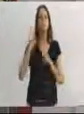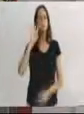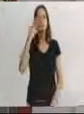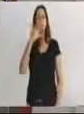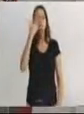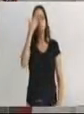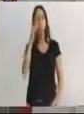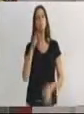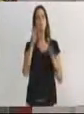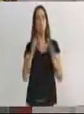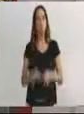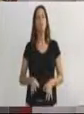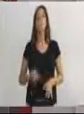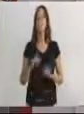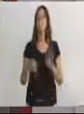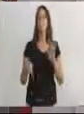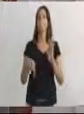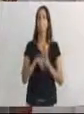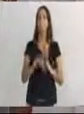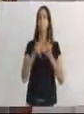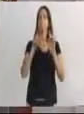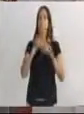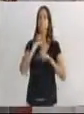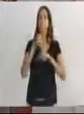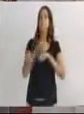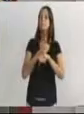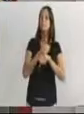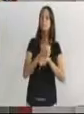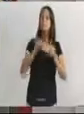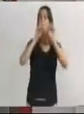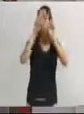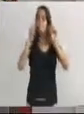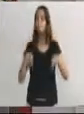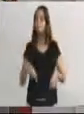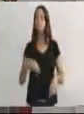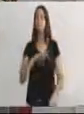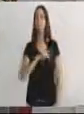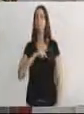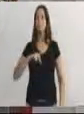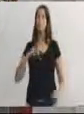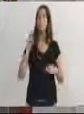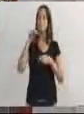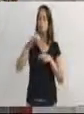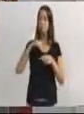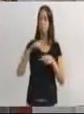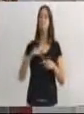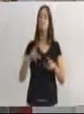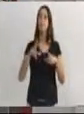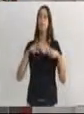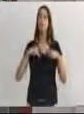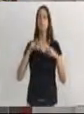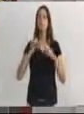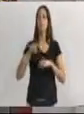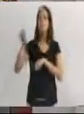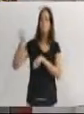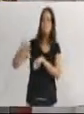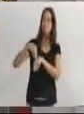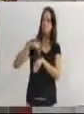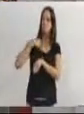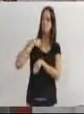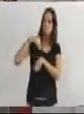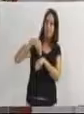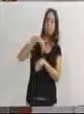servidor público municipal tem e merece o respeito eo prefeito napoli tem se dedicado a isso mas vou relatar ele novamente tudo aquilo que